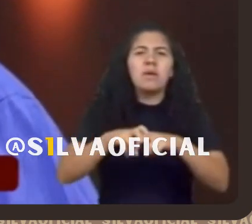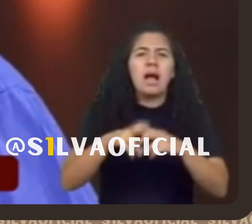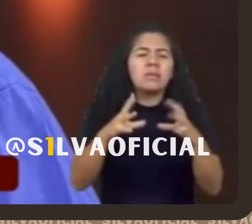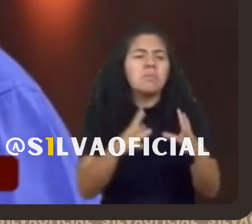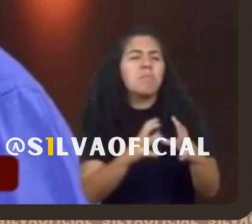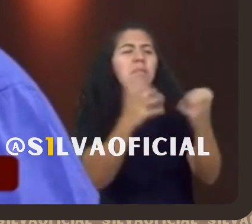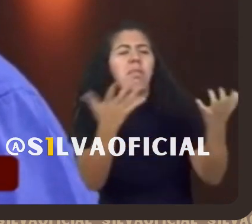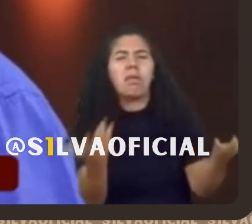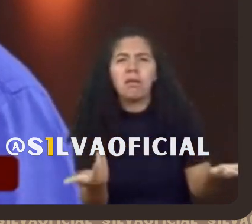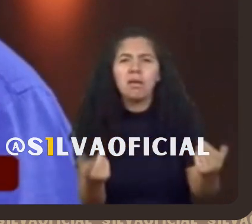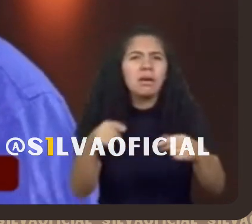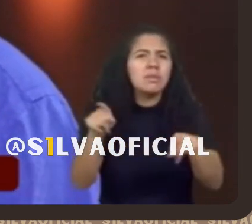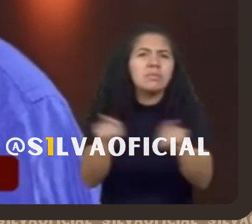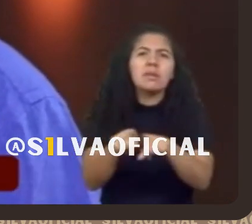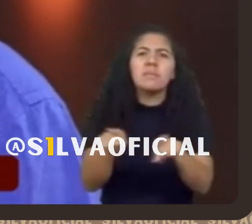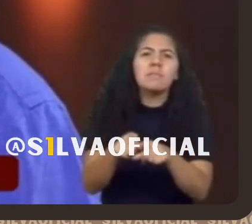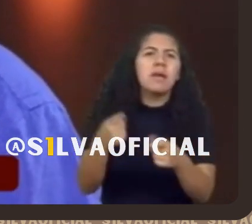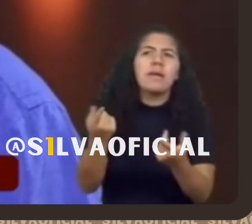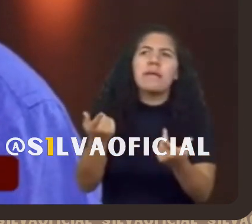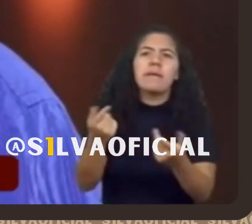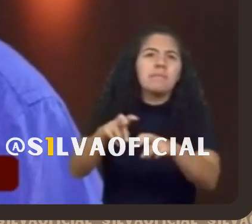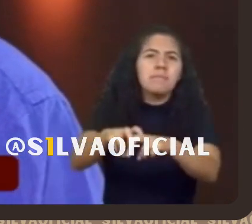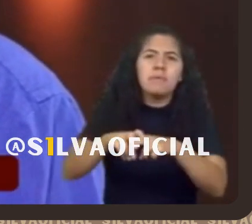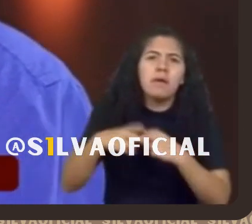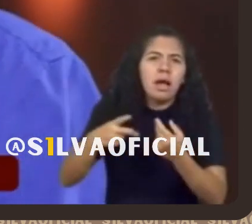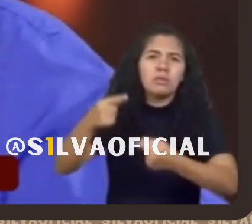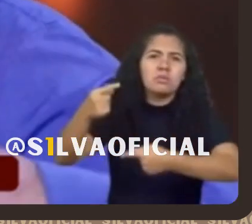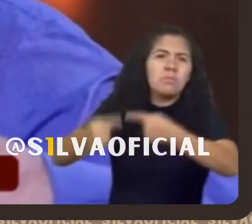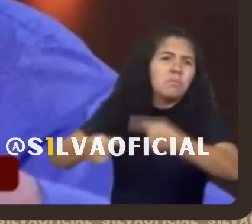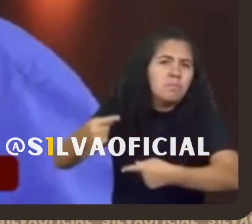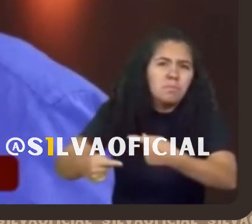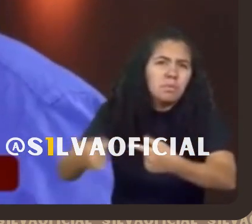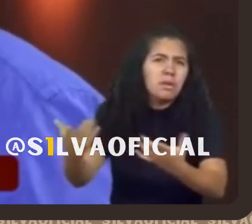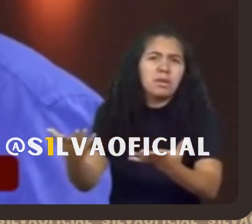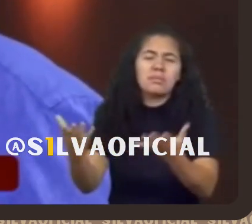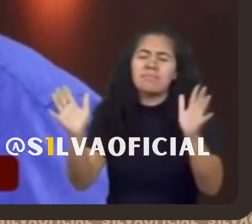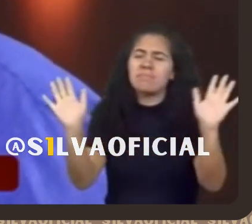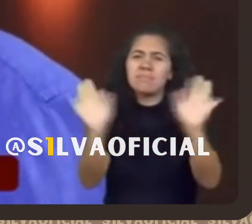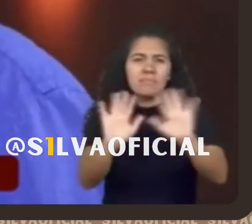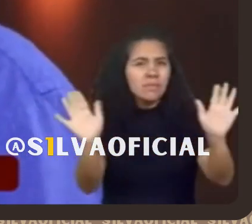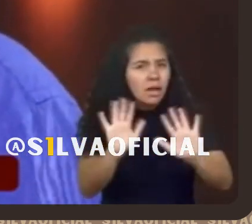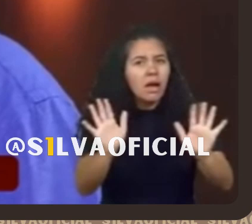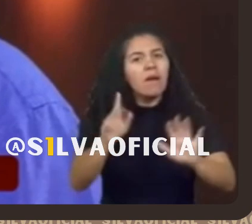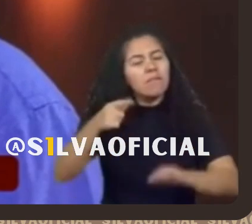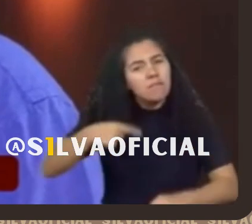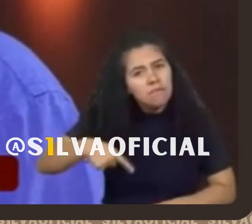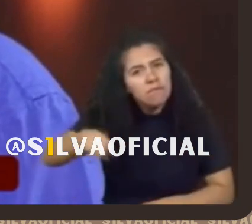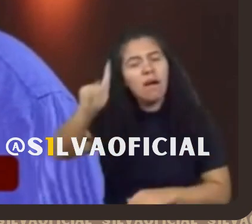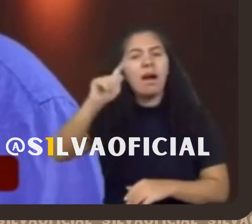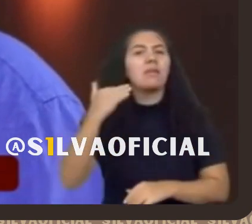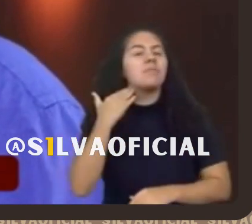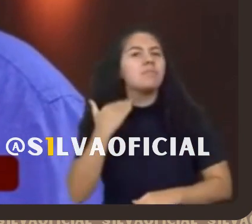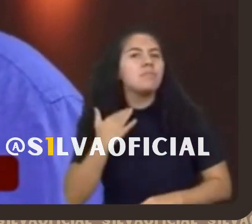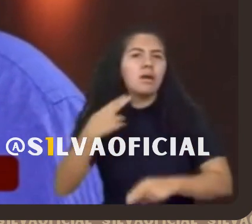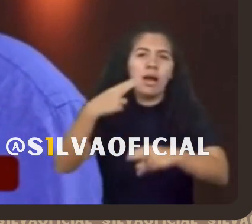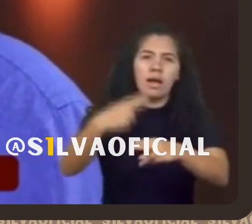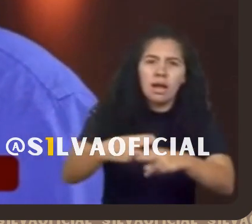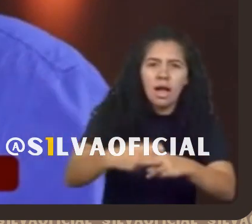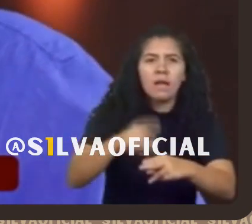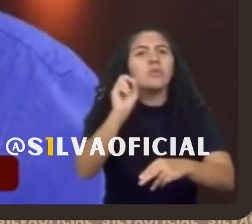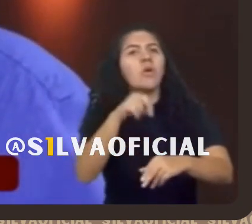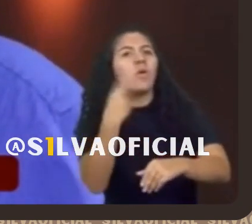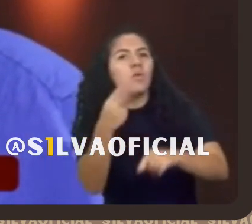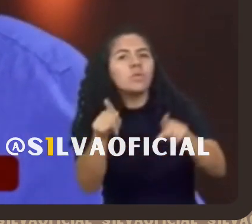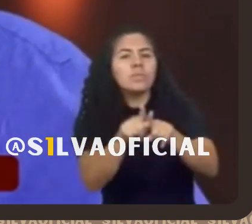jogue fora o teu futuro por divergência política vá na Caixa Econômica Federal e no Banco do Brasil renegociar sua